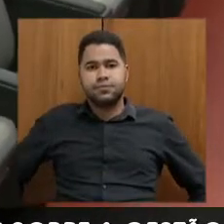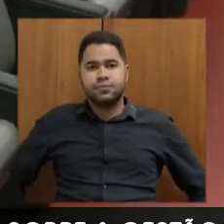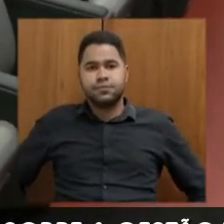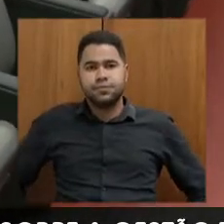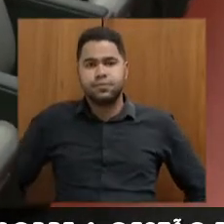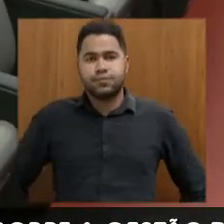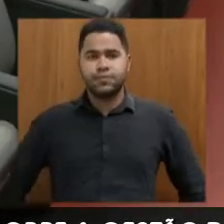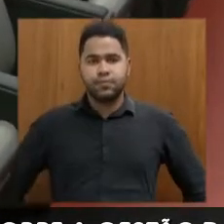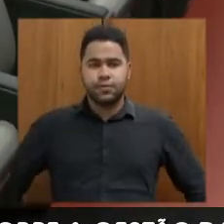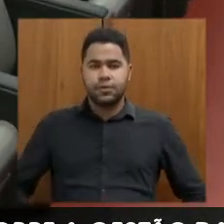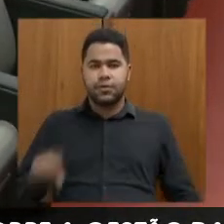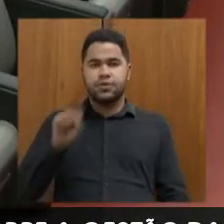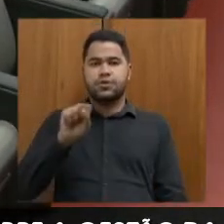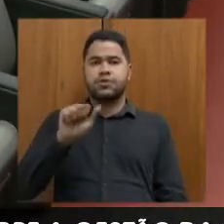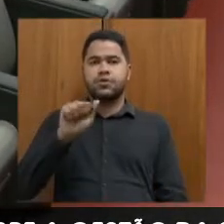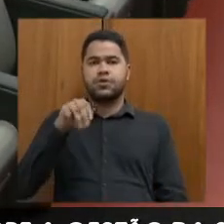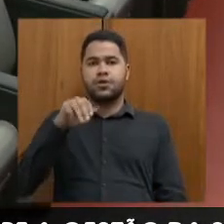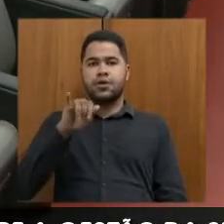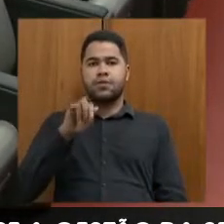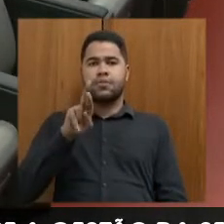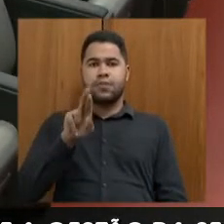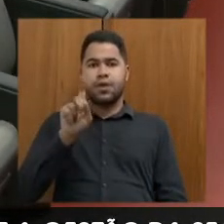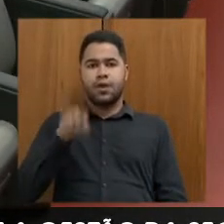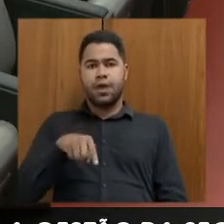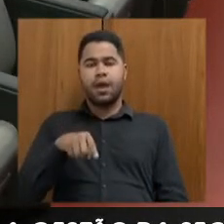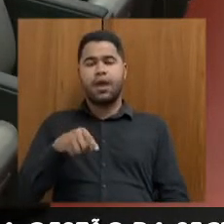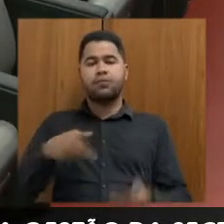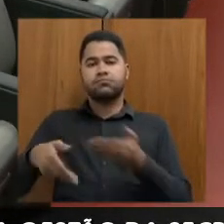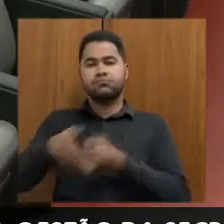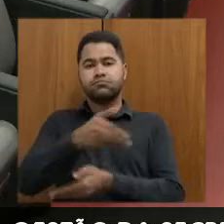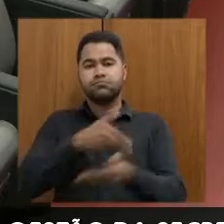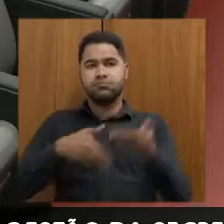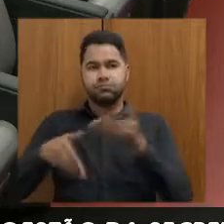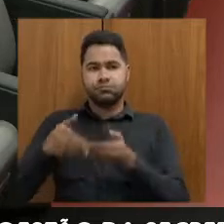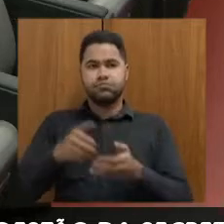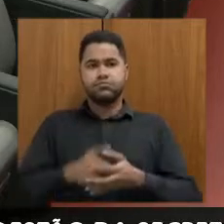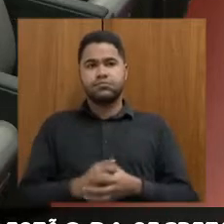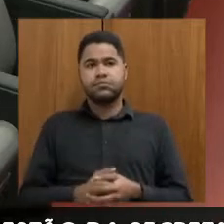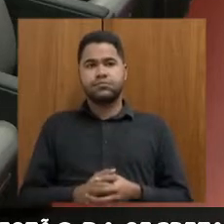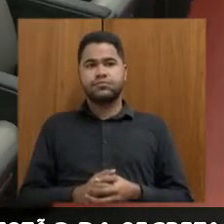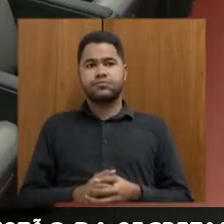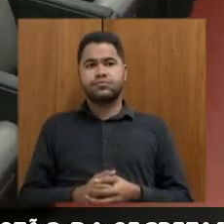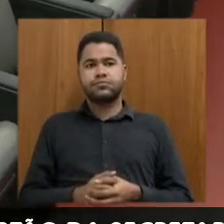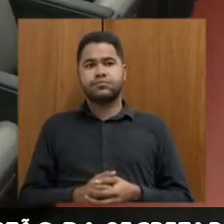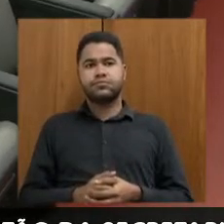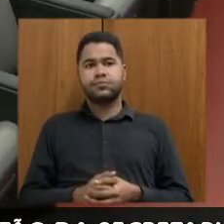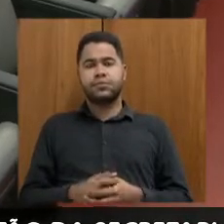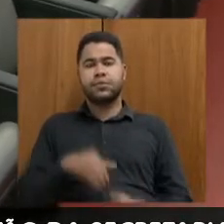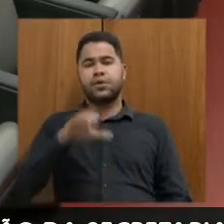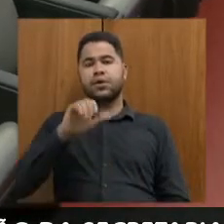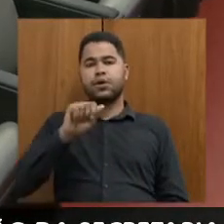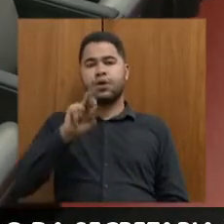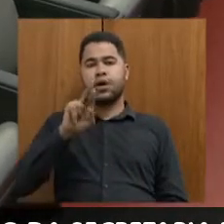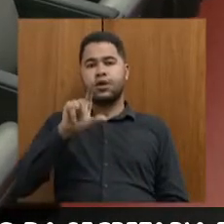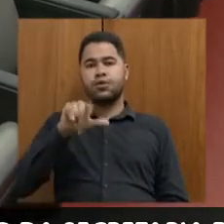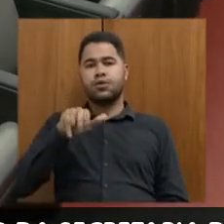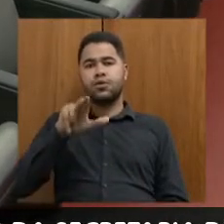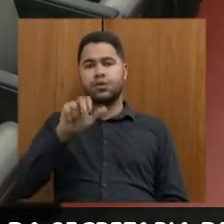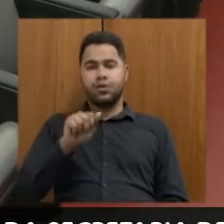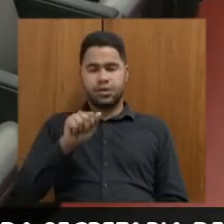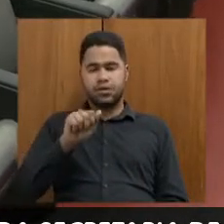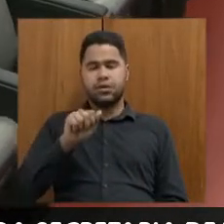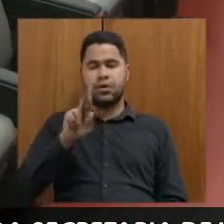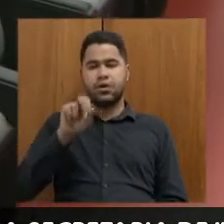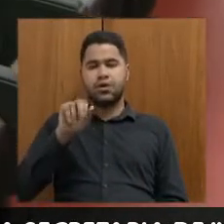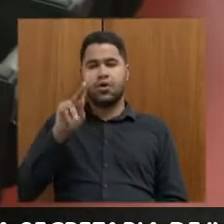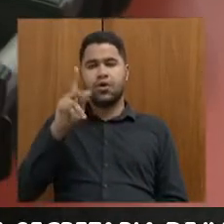Samir Carvalho Moisés subsecretário de articulação da segov Carolina Rocha Vespúcio